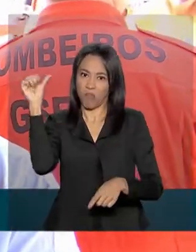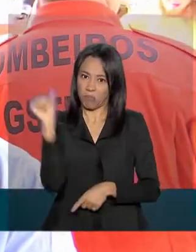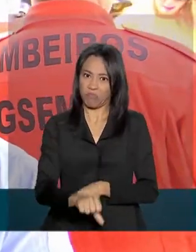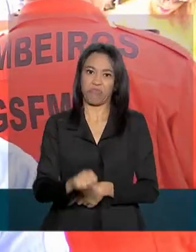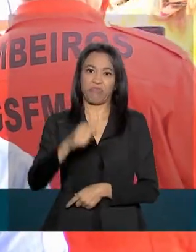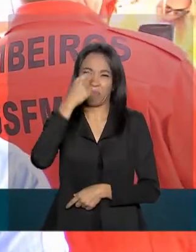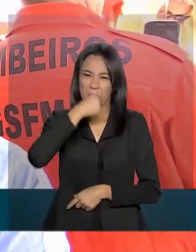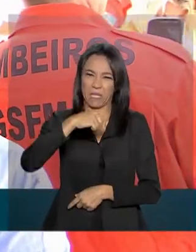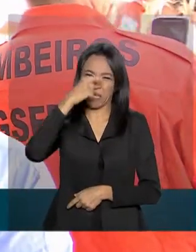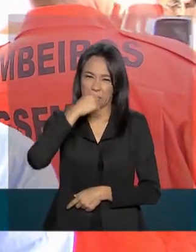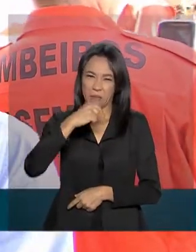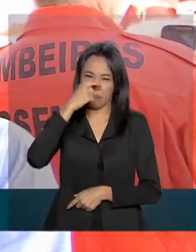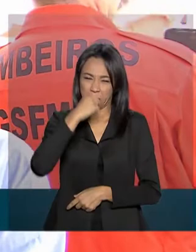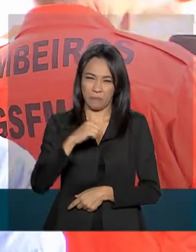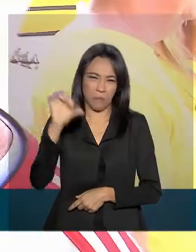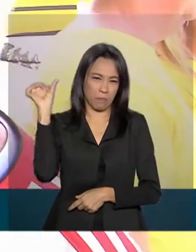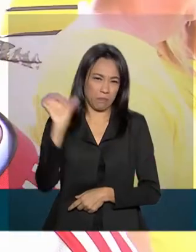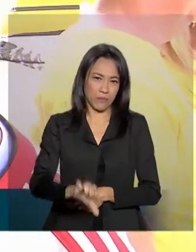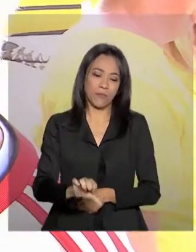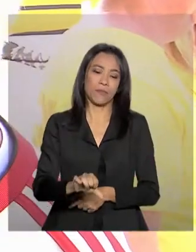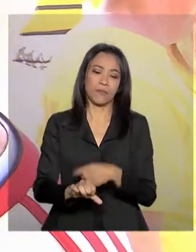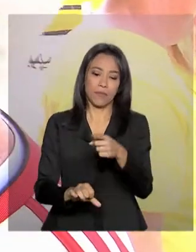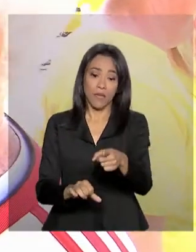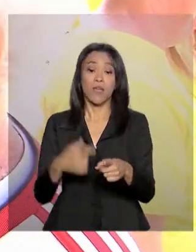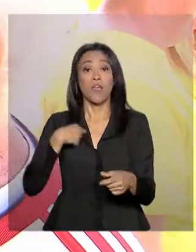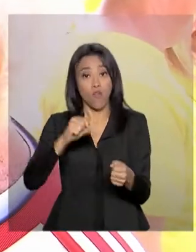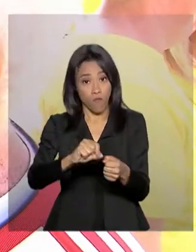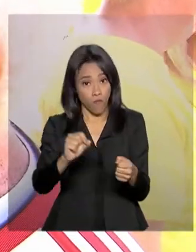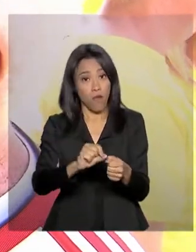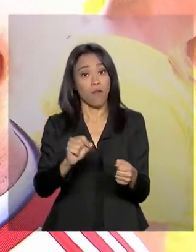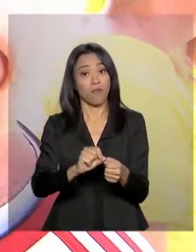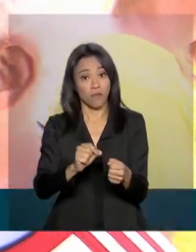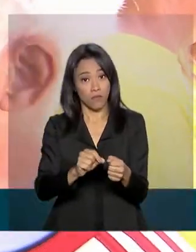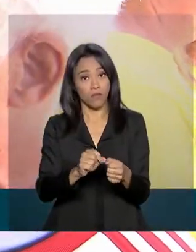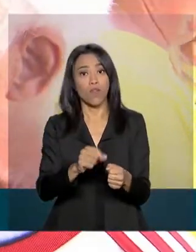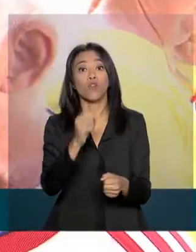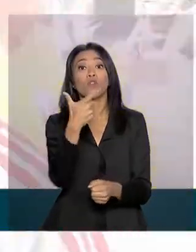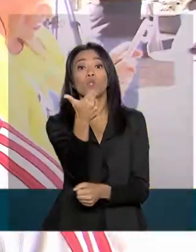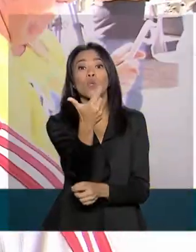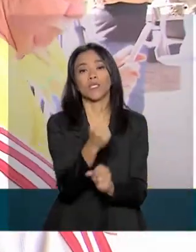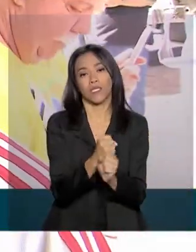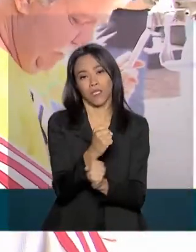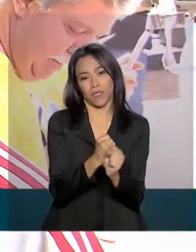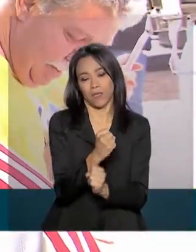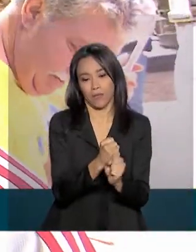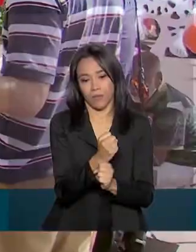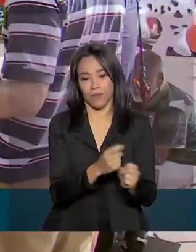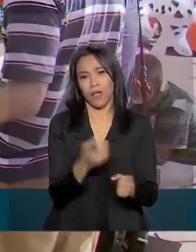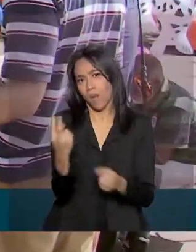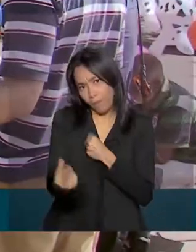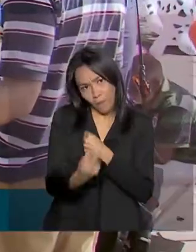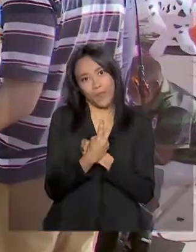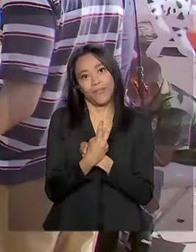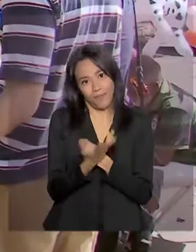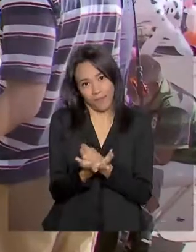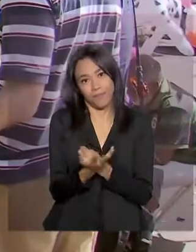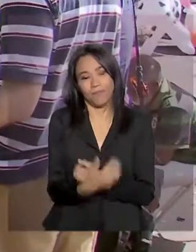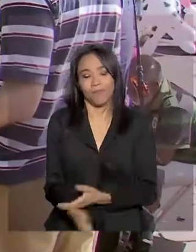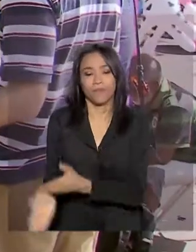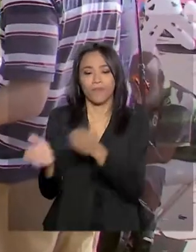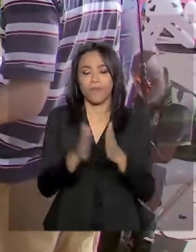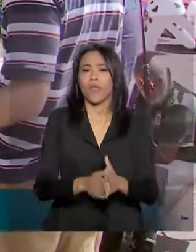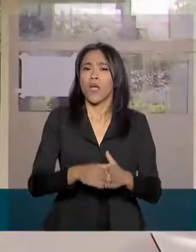entendeu? Fiquei 20 dias gripado, mas eu faço isso mais ou menos uns 12 anos. Isso é proteção. Com o inverno